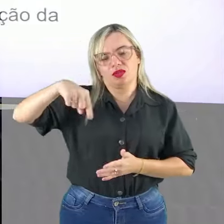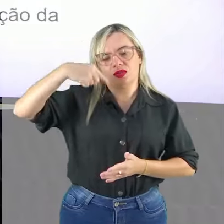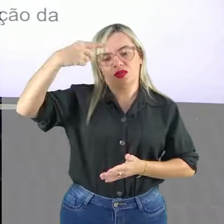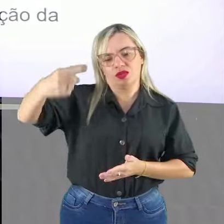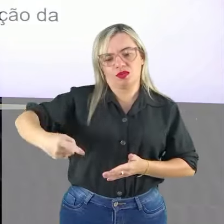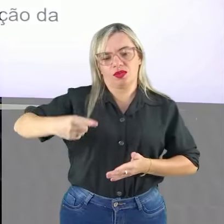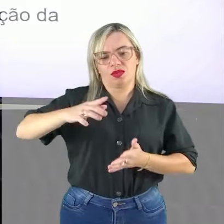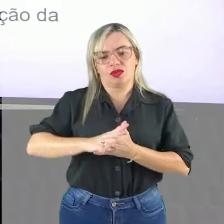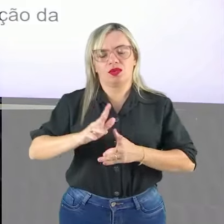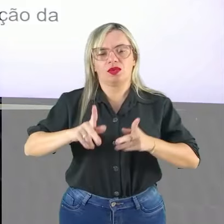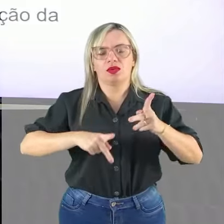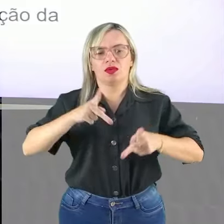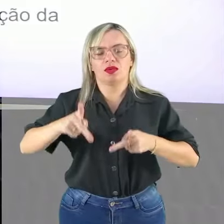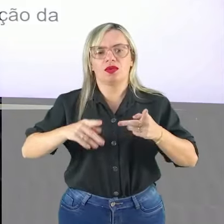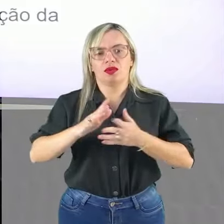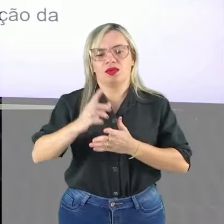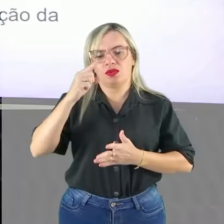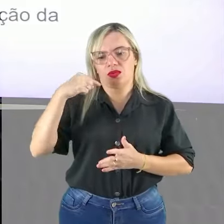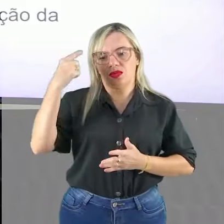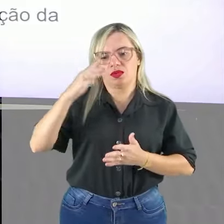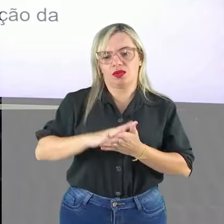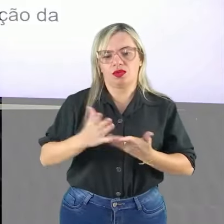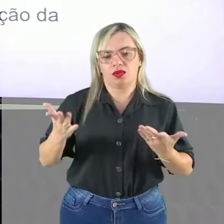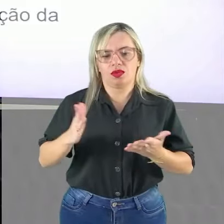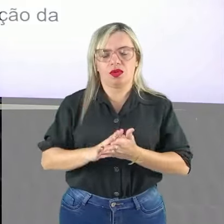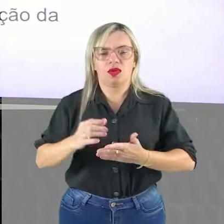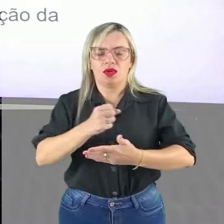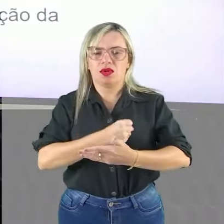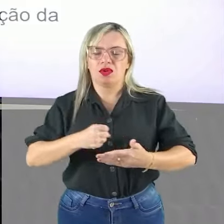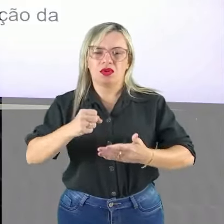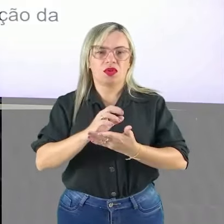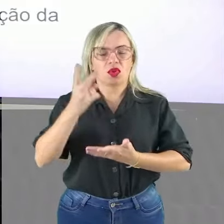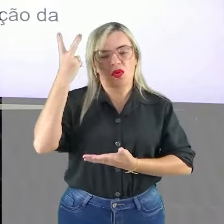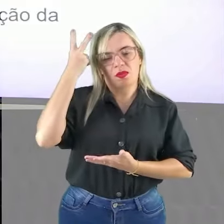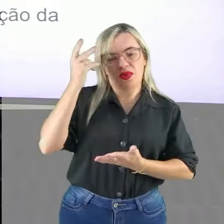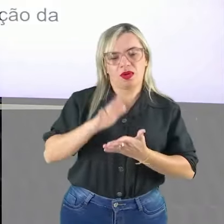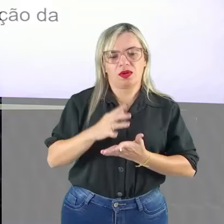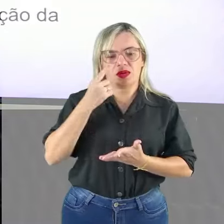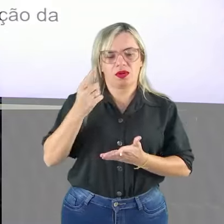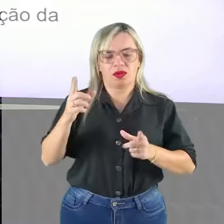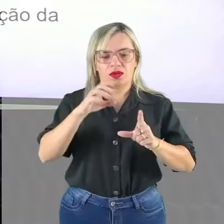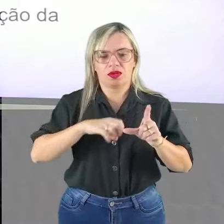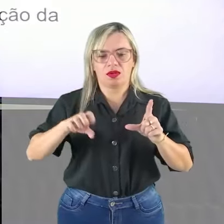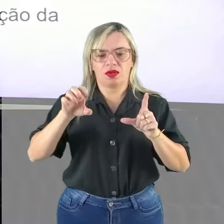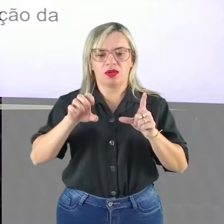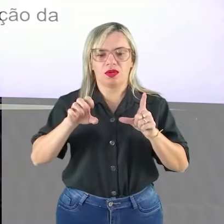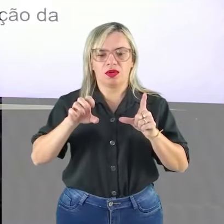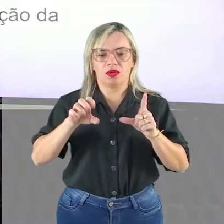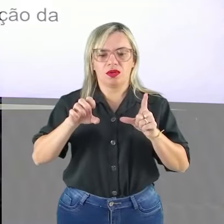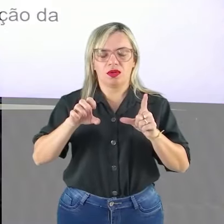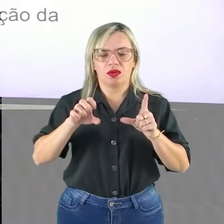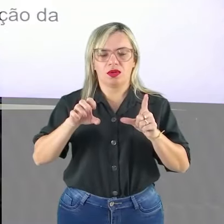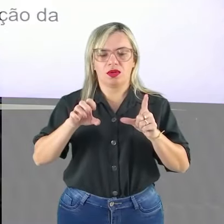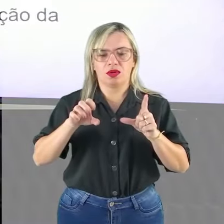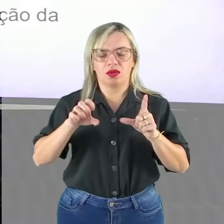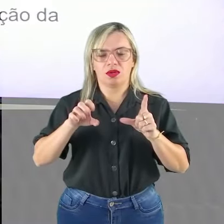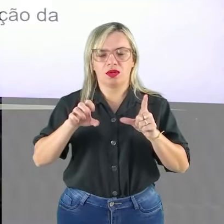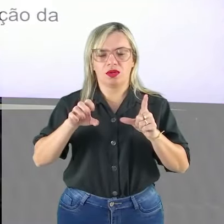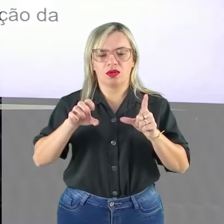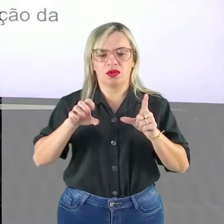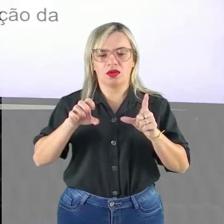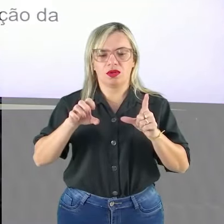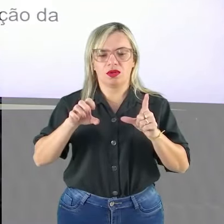Povo espanhol por exemplo mas como não tem fala de a gastronomia de forma geral tá gastronomia como representação da